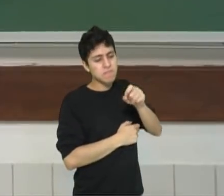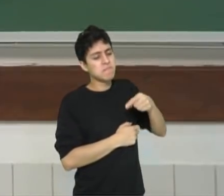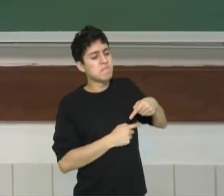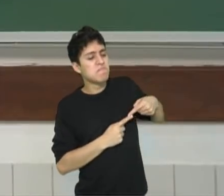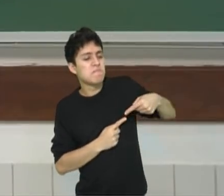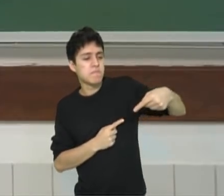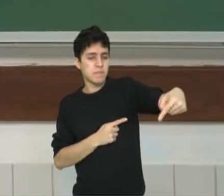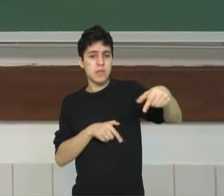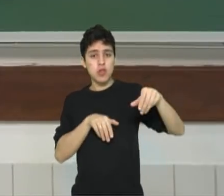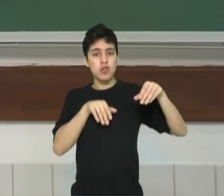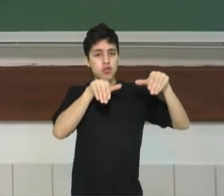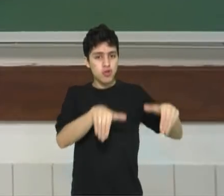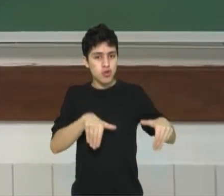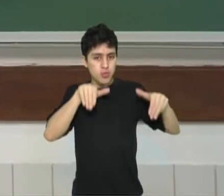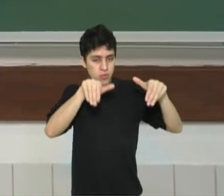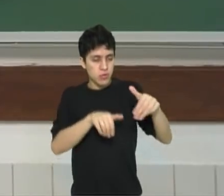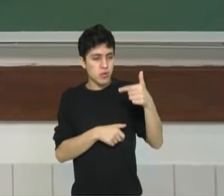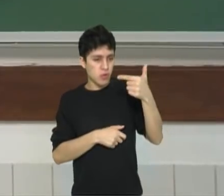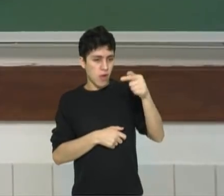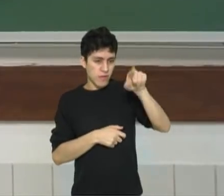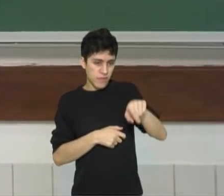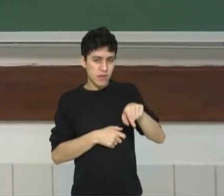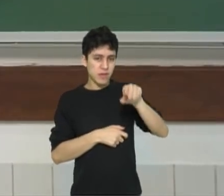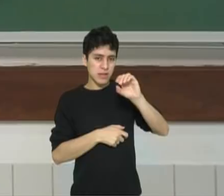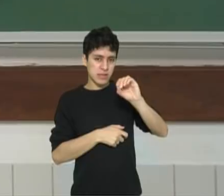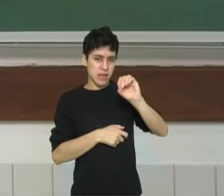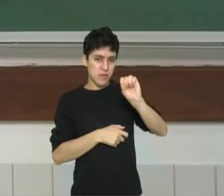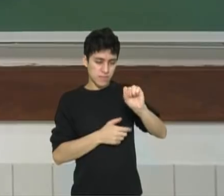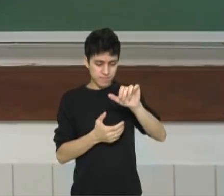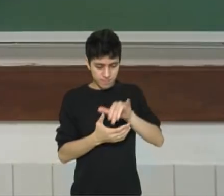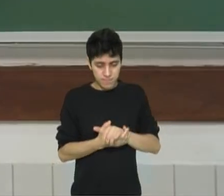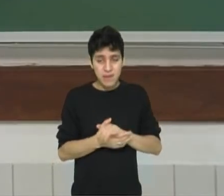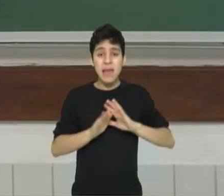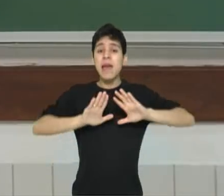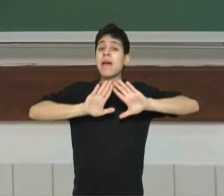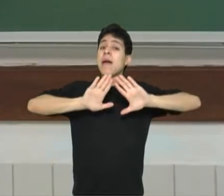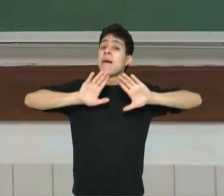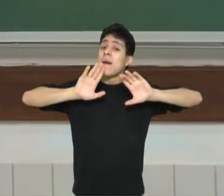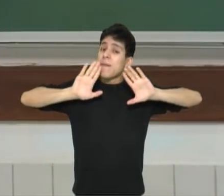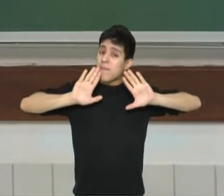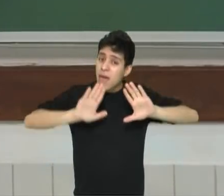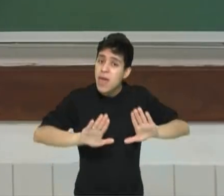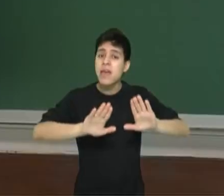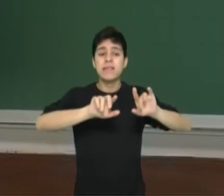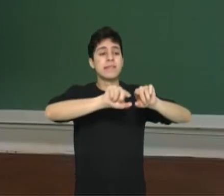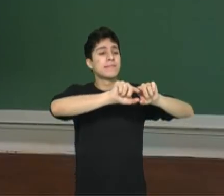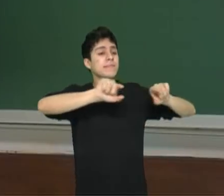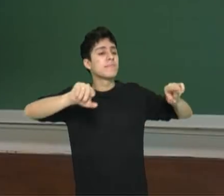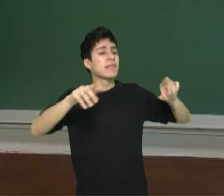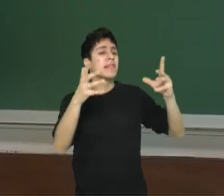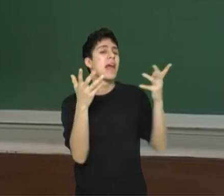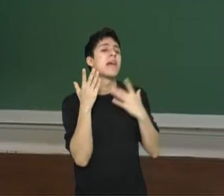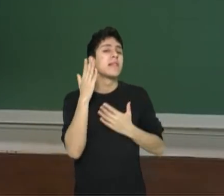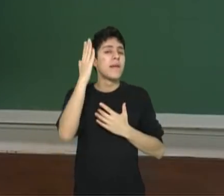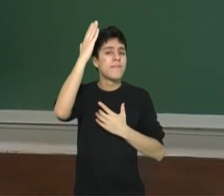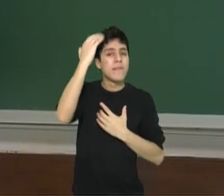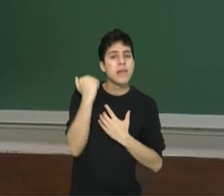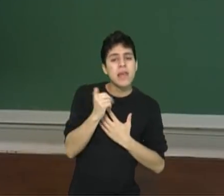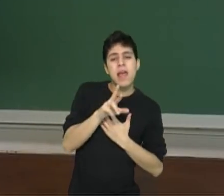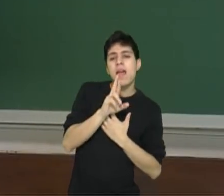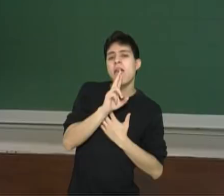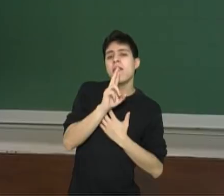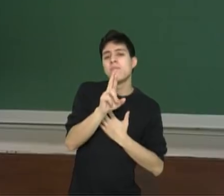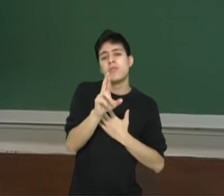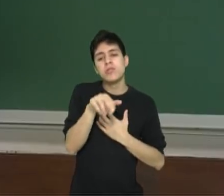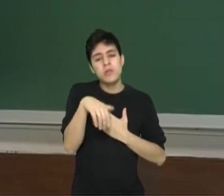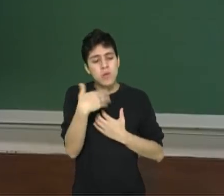segundo, 2,08. Mas, lembrando aqui que esse exercício, ele queria saber a resposta da